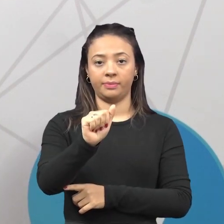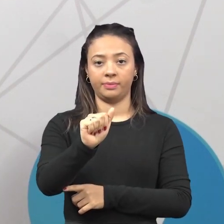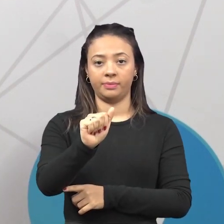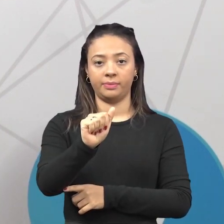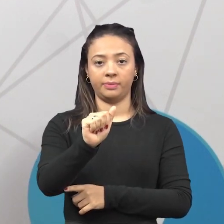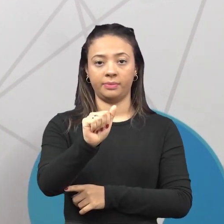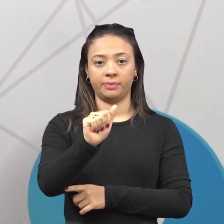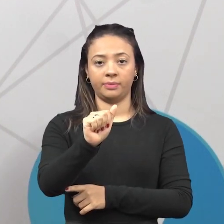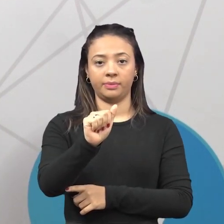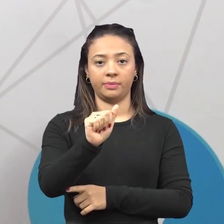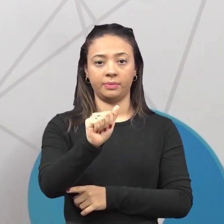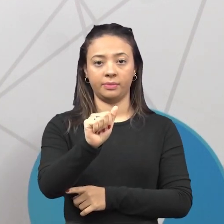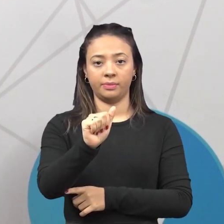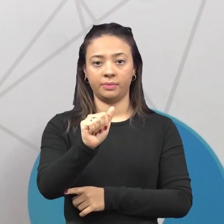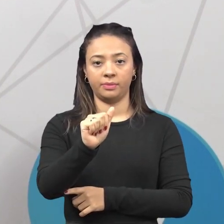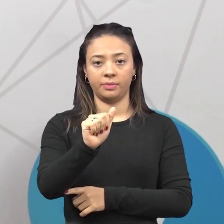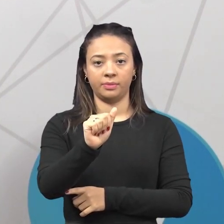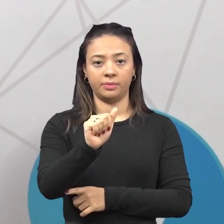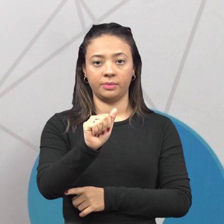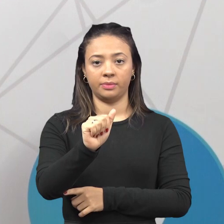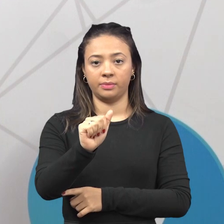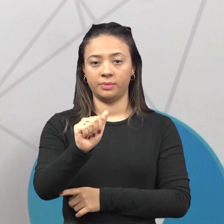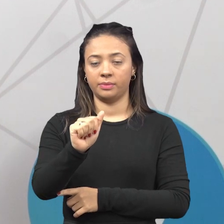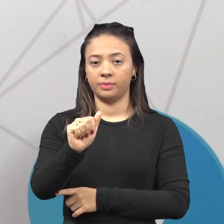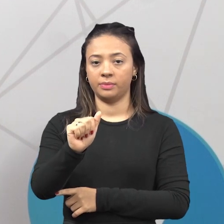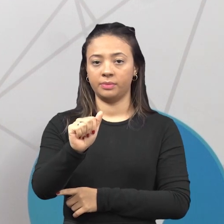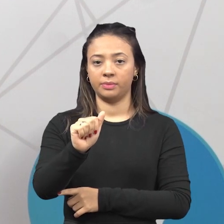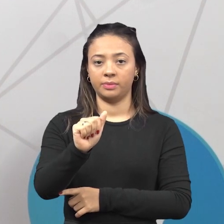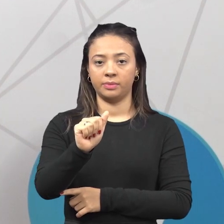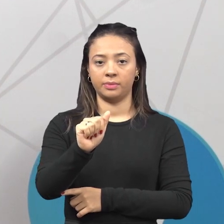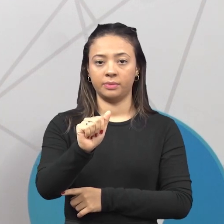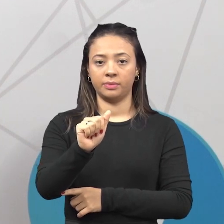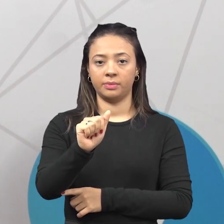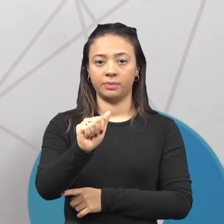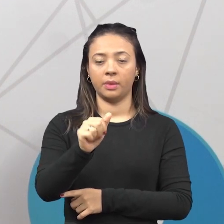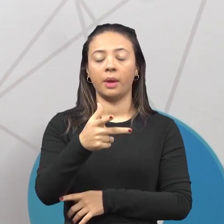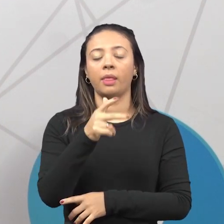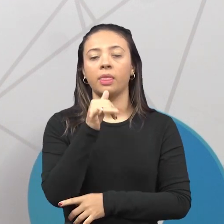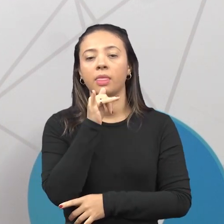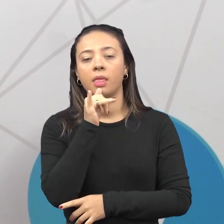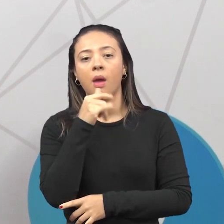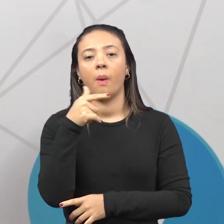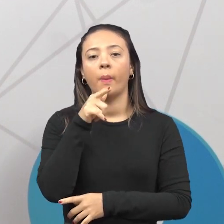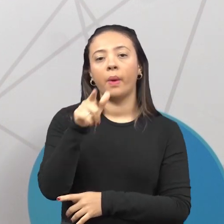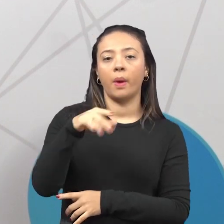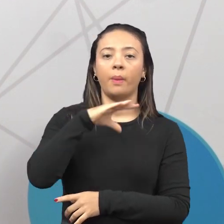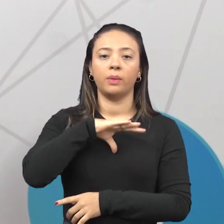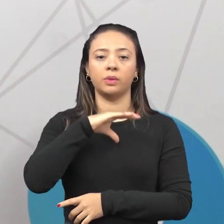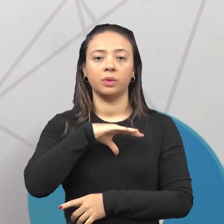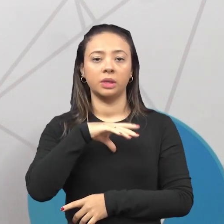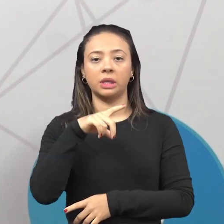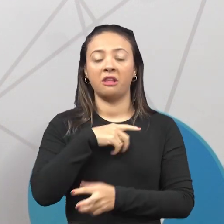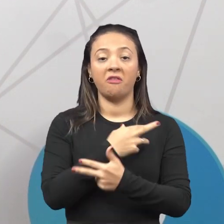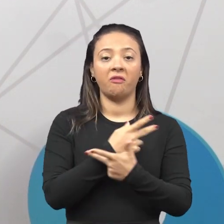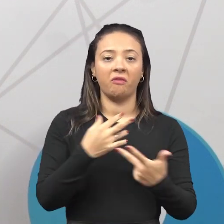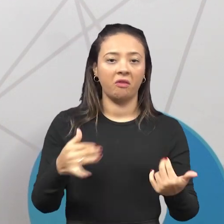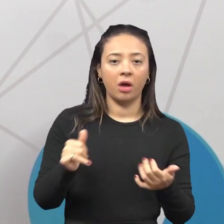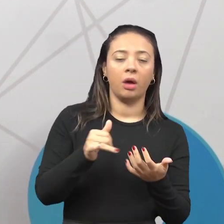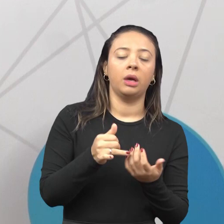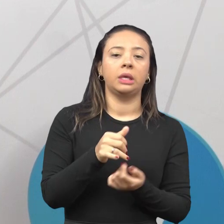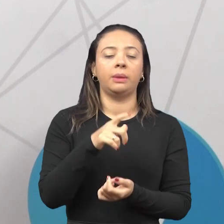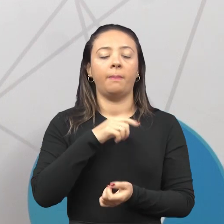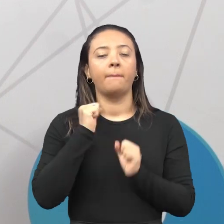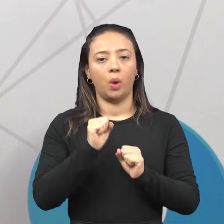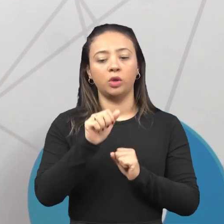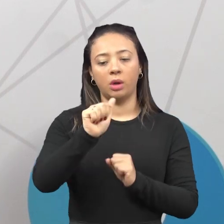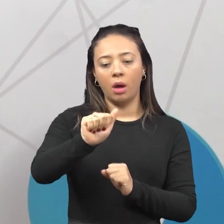letra A, né, a vogal A, ela nunca pode ser fechada, como em algum caso aí na língua portuguesa, como dissemos, certo? No espanhol sempre vamos